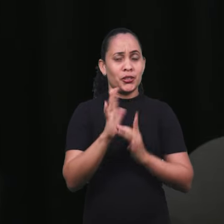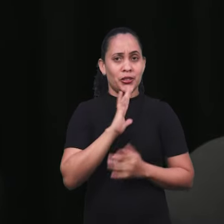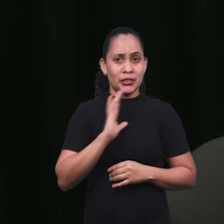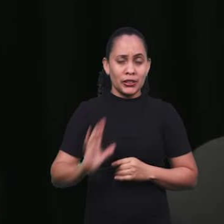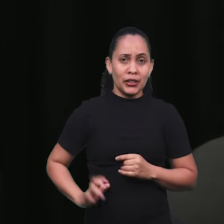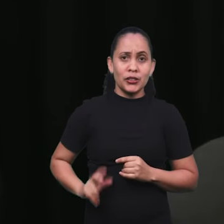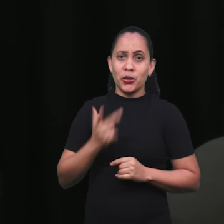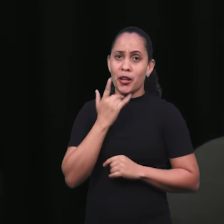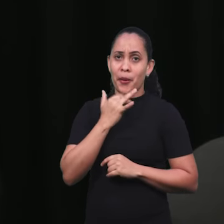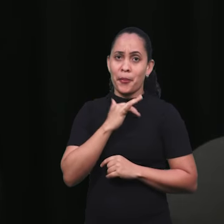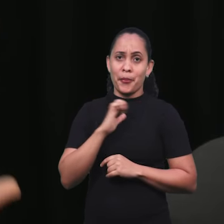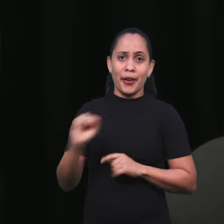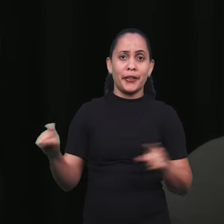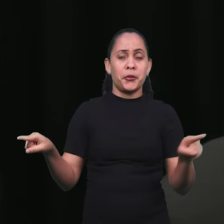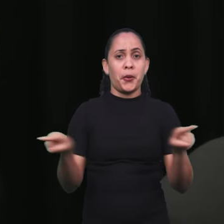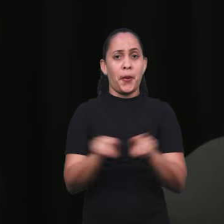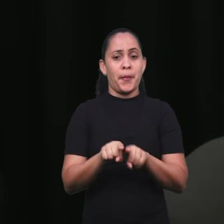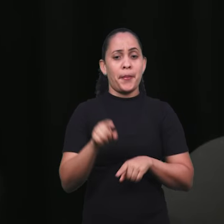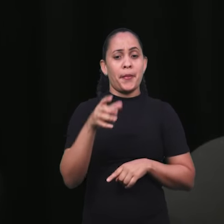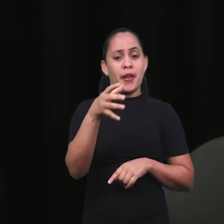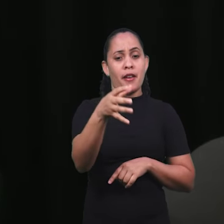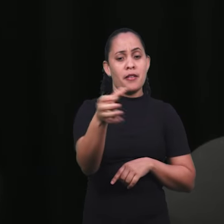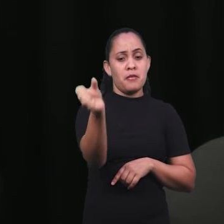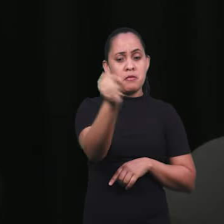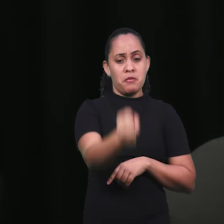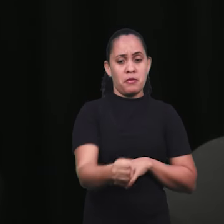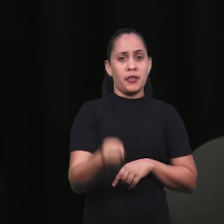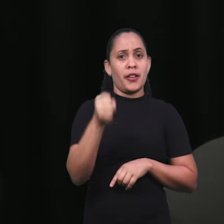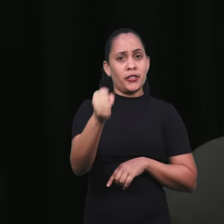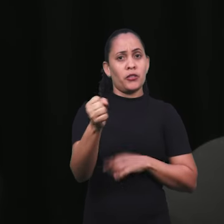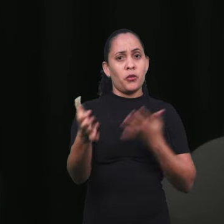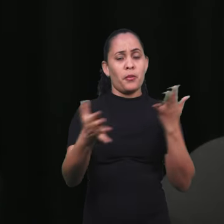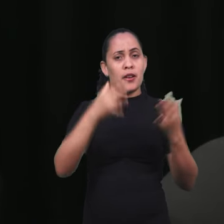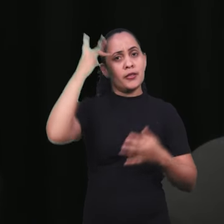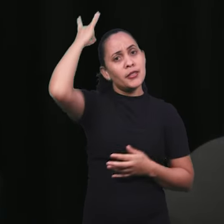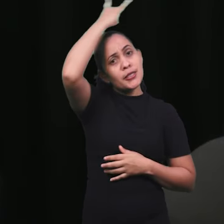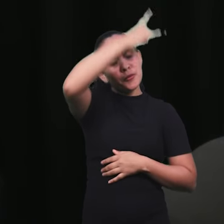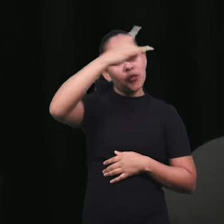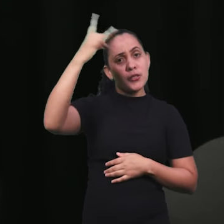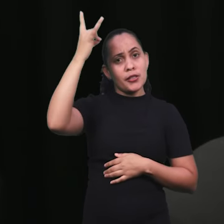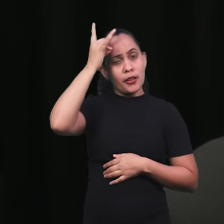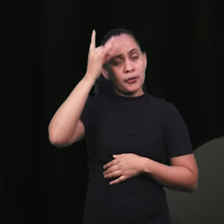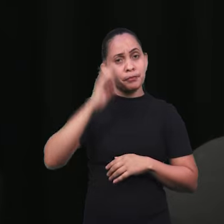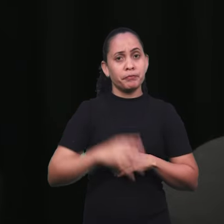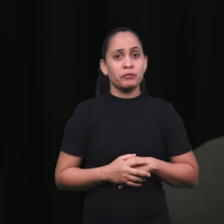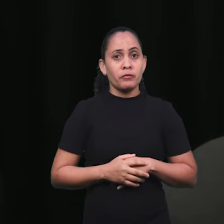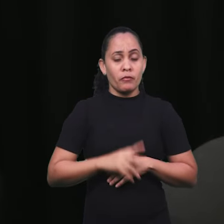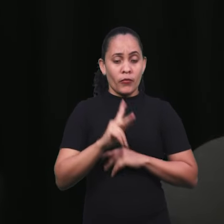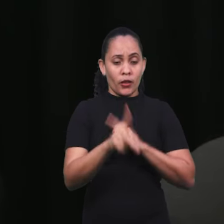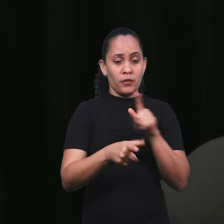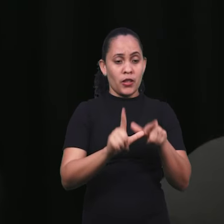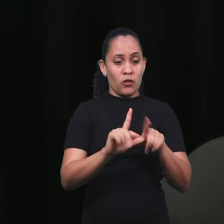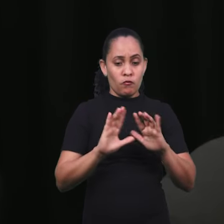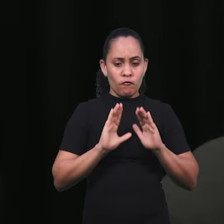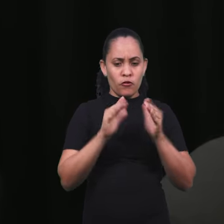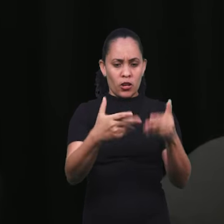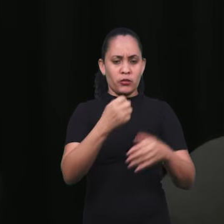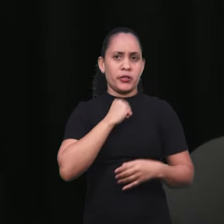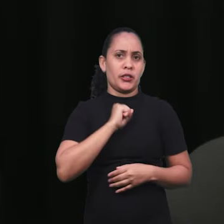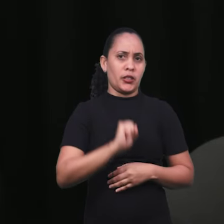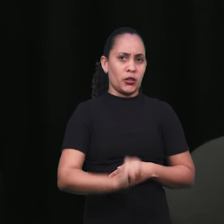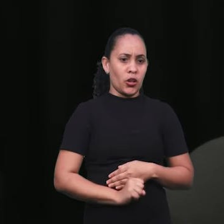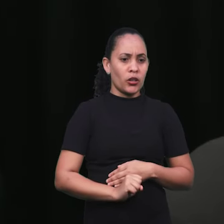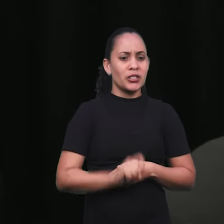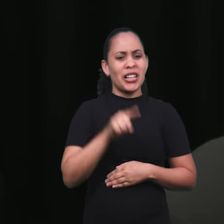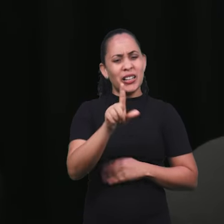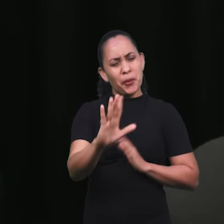figura de Jesus Cristo, a palavra que é do seu Pai, e tem o cajado, que é a figura do Espírito Santo. Então todo Israel estava centrado nisso